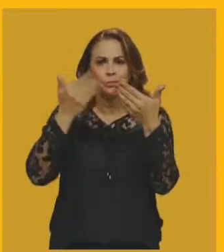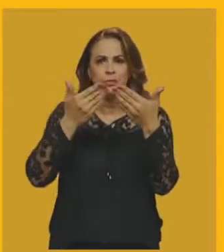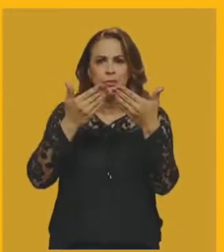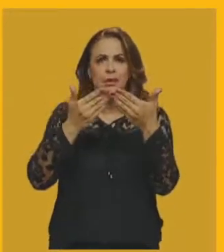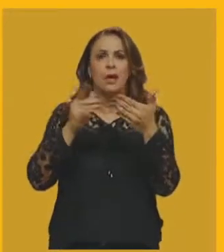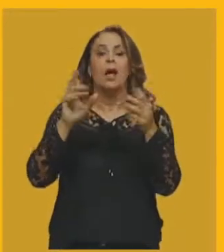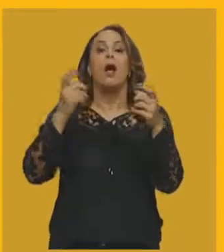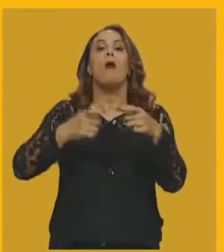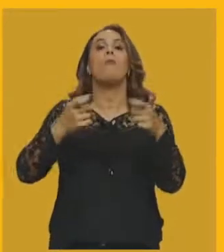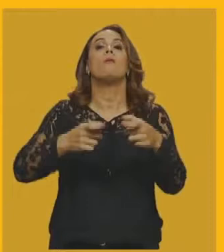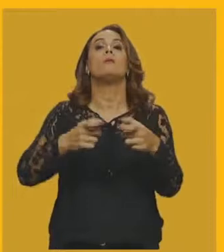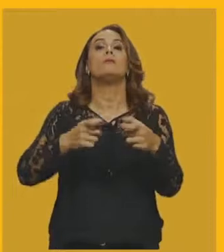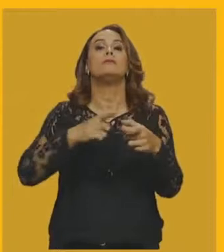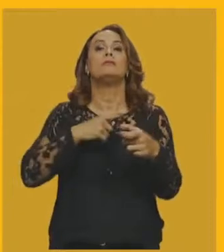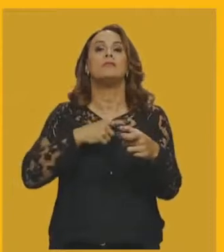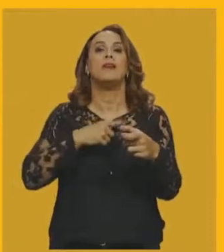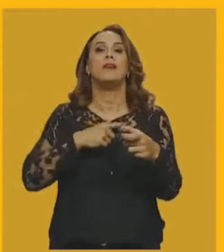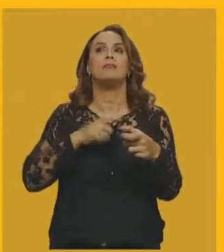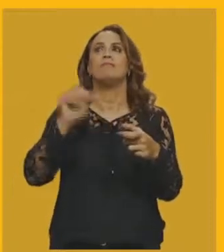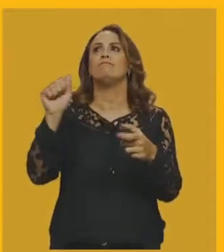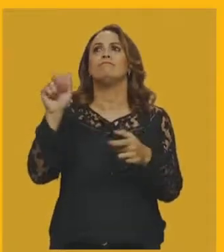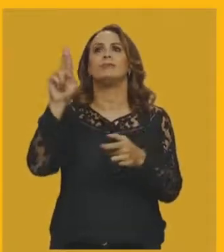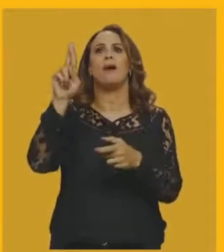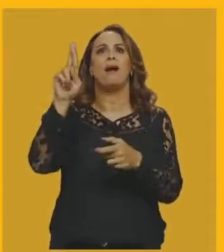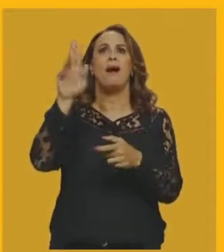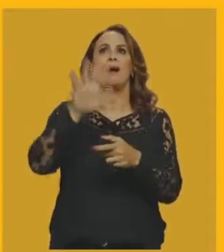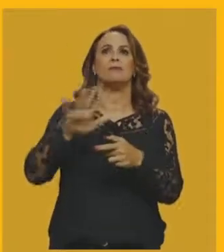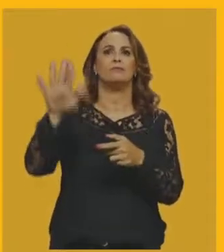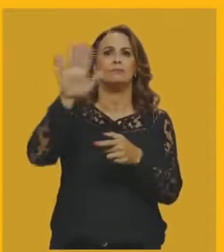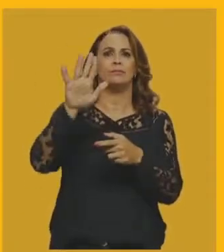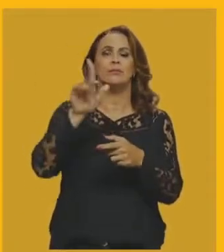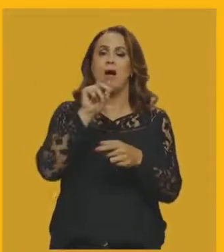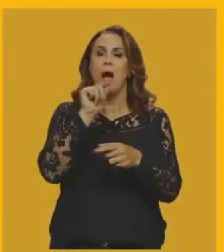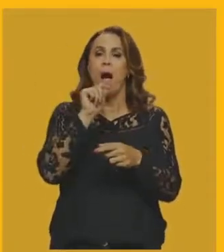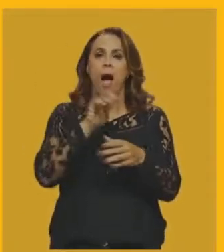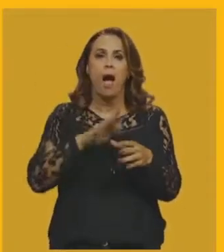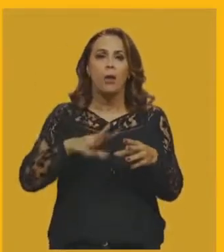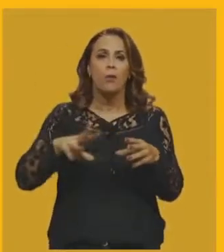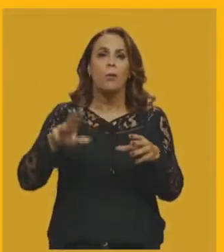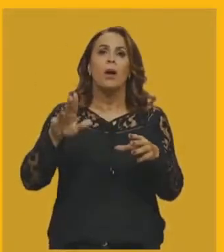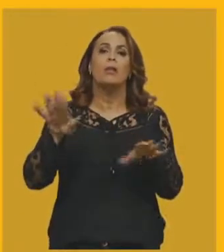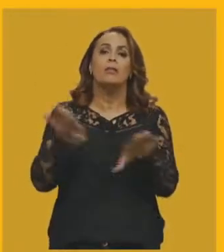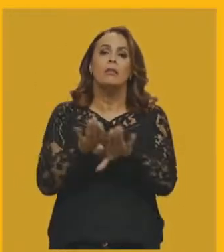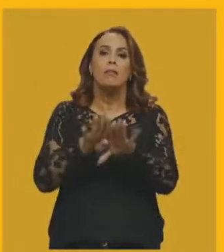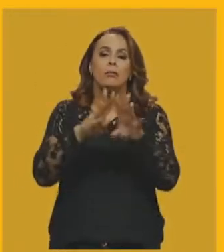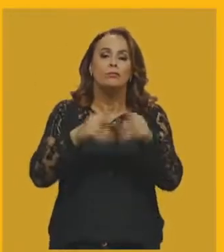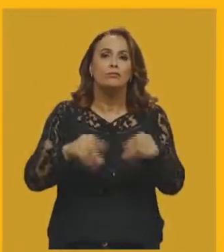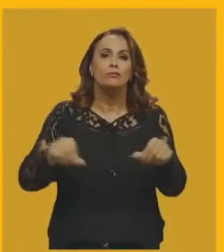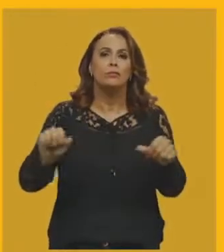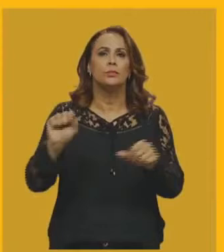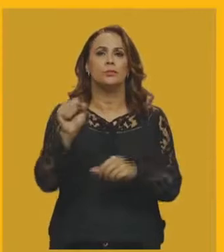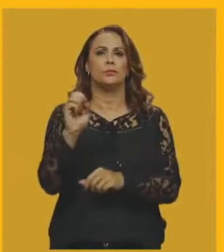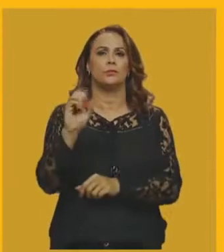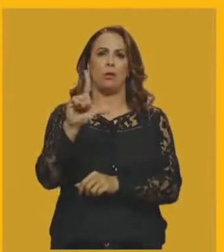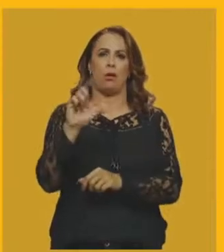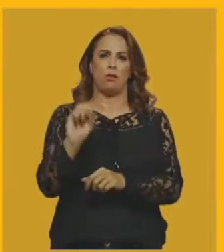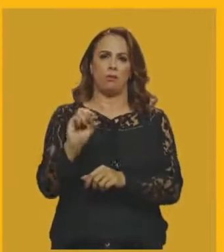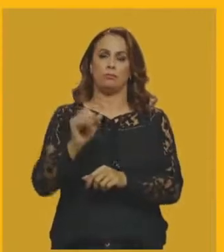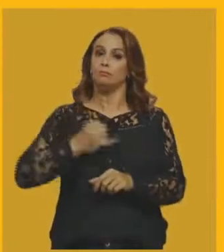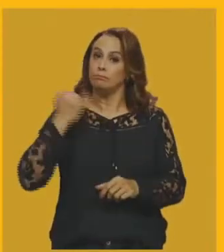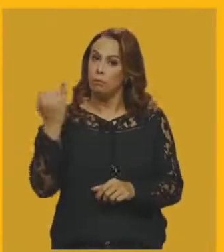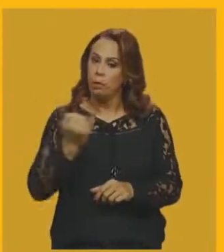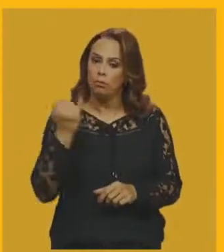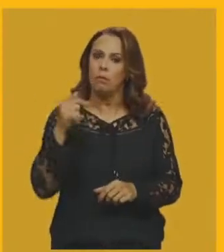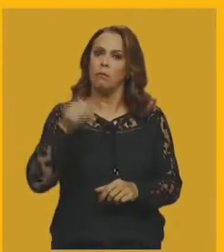na água, no solo. Eles são muito úteis no solo porque eles fazem o processo da decomposição, mas você